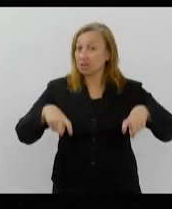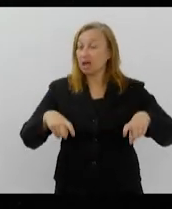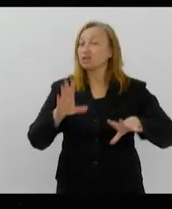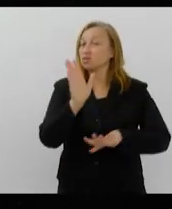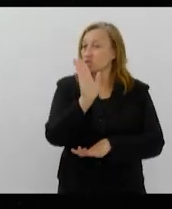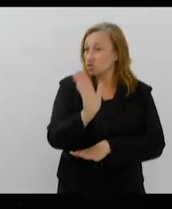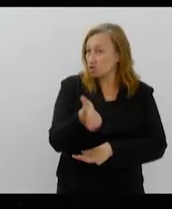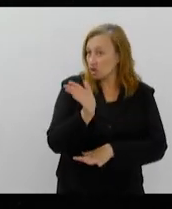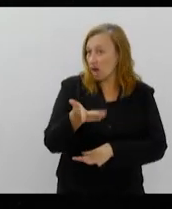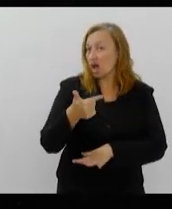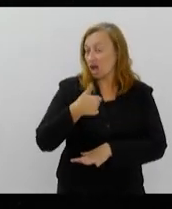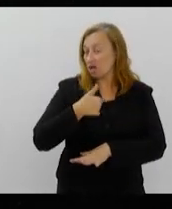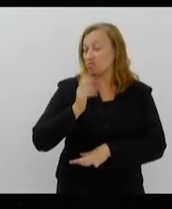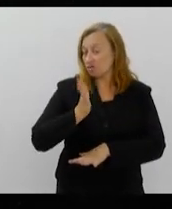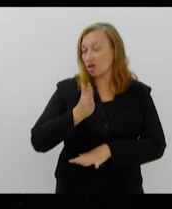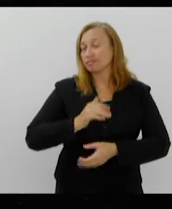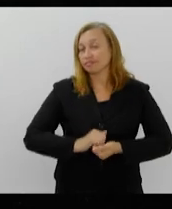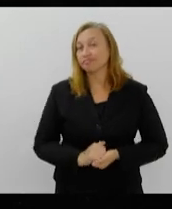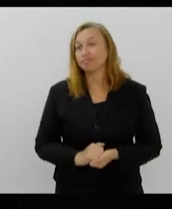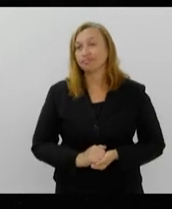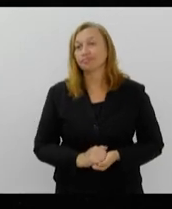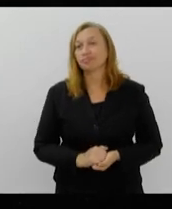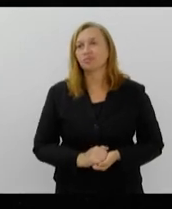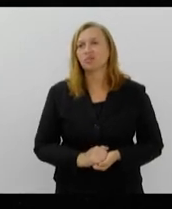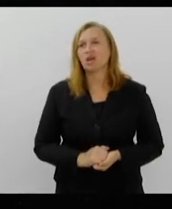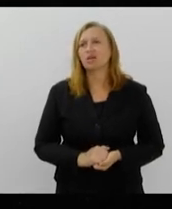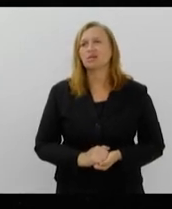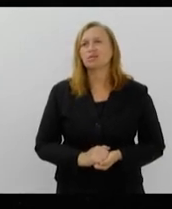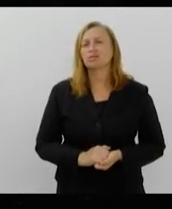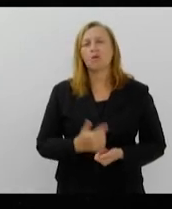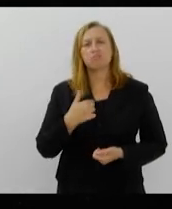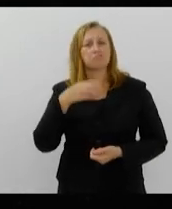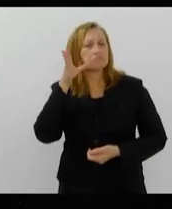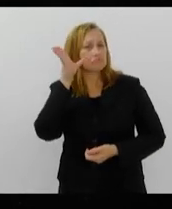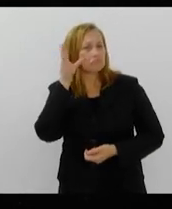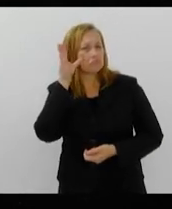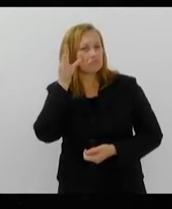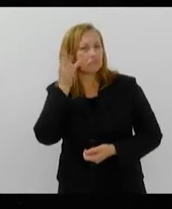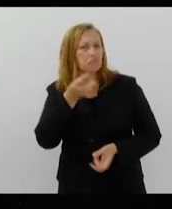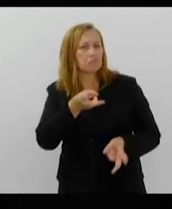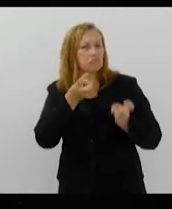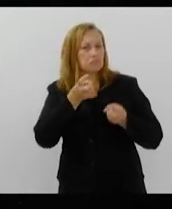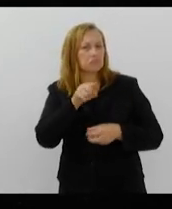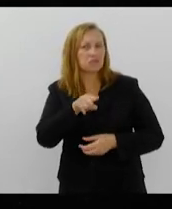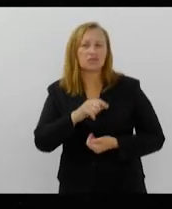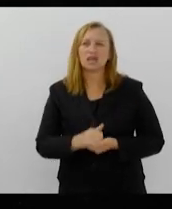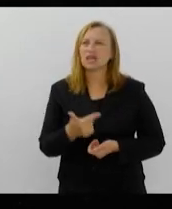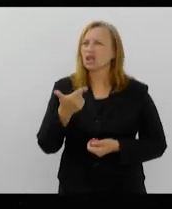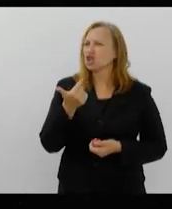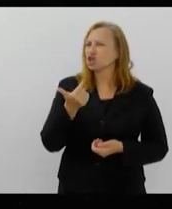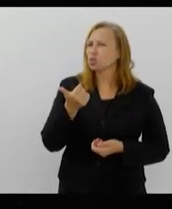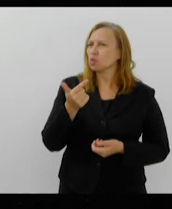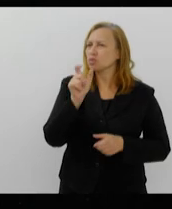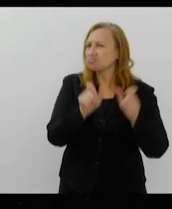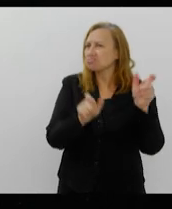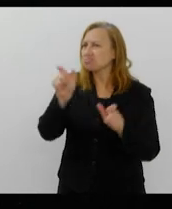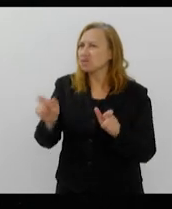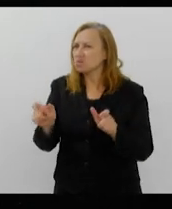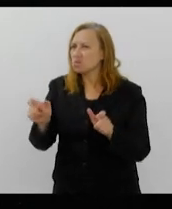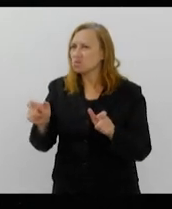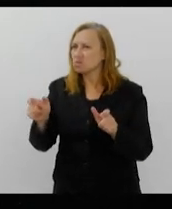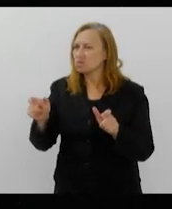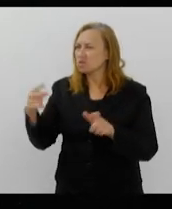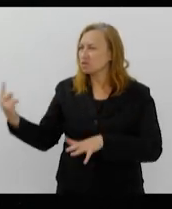que estou no meu terceiro mandato. E foi muito curioso observar que das 12 pessoas que aqui